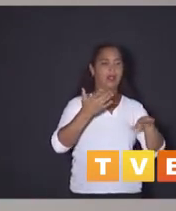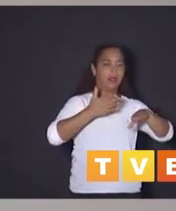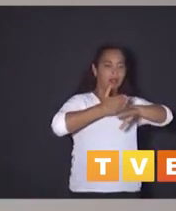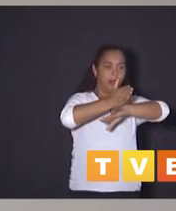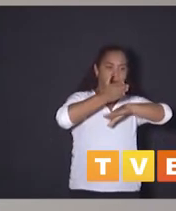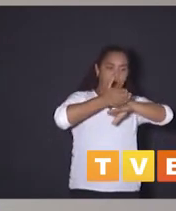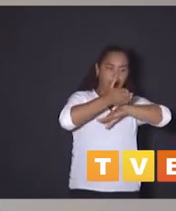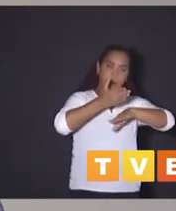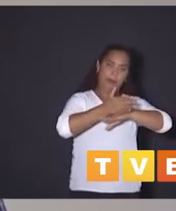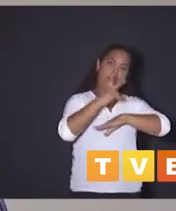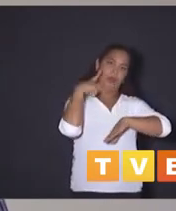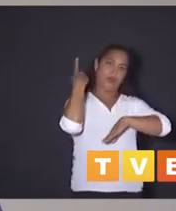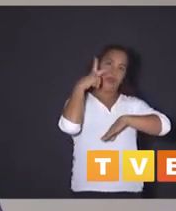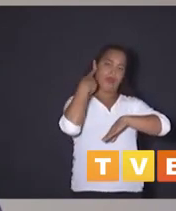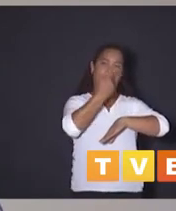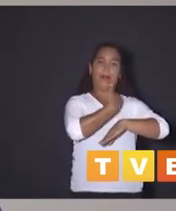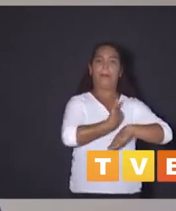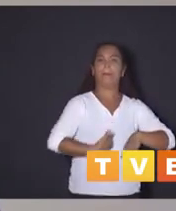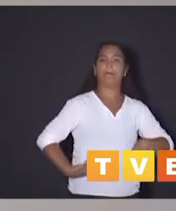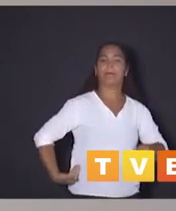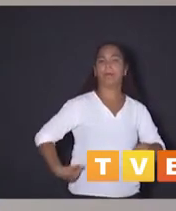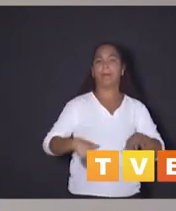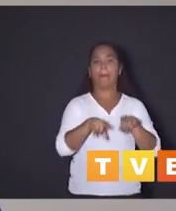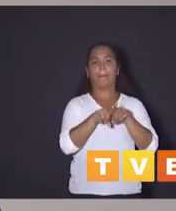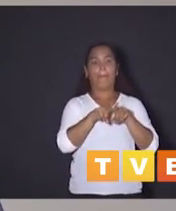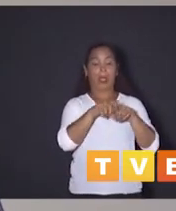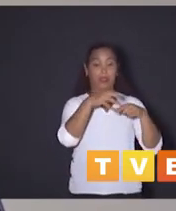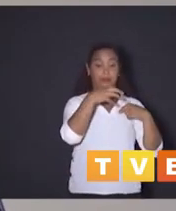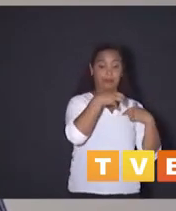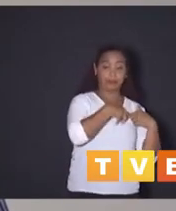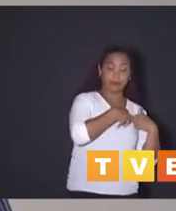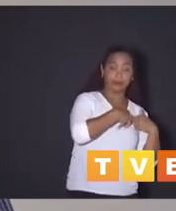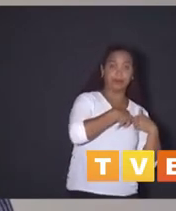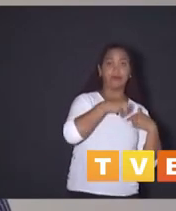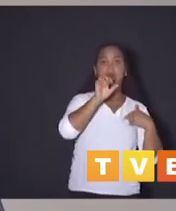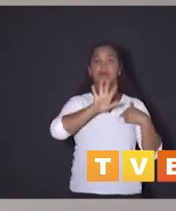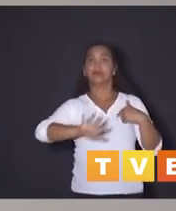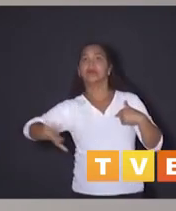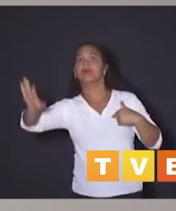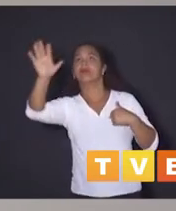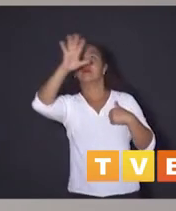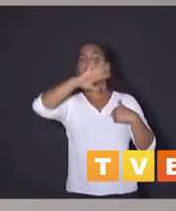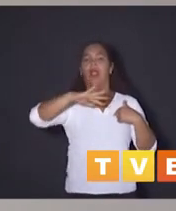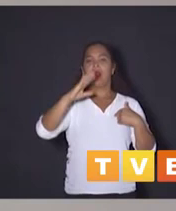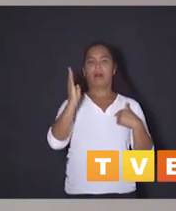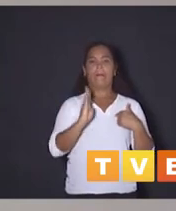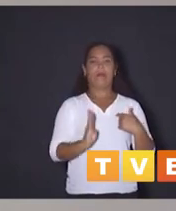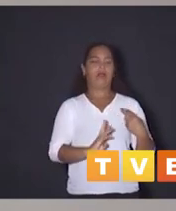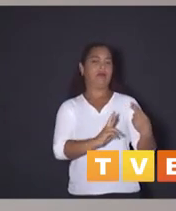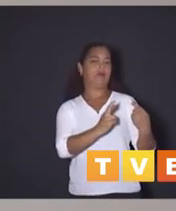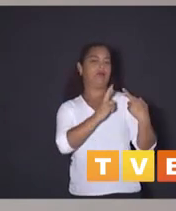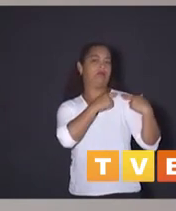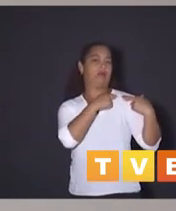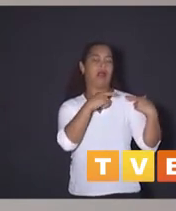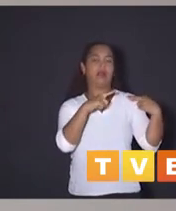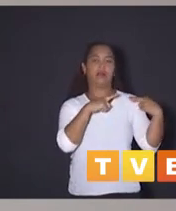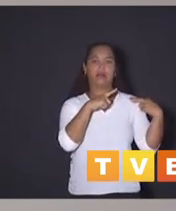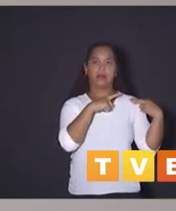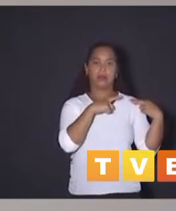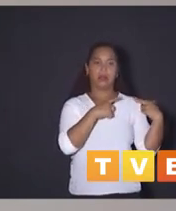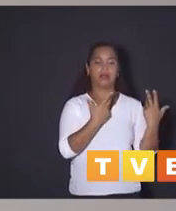conjunto de políticas públicas e que na tanto na bahia quanto no brasil tem uma grande responsabilidade que é colocar